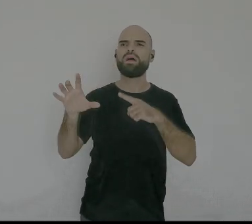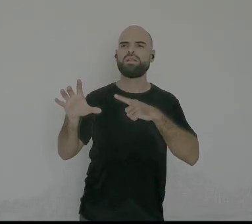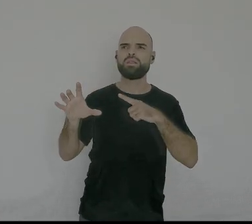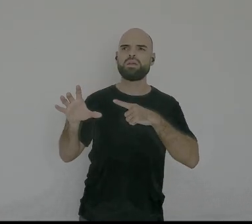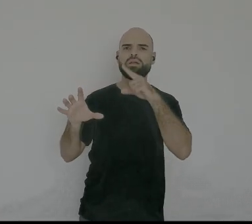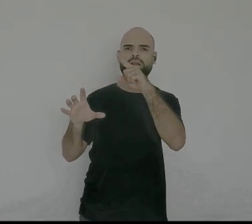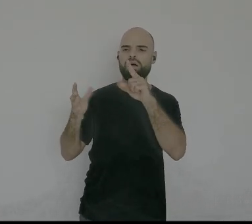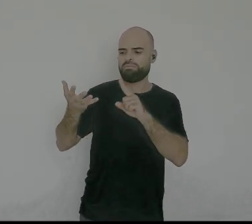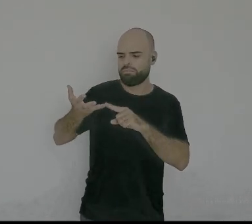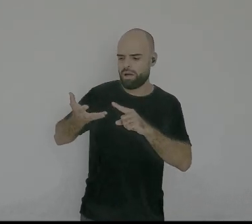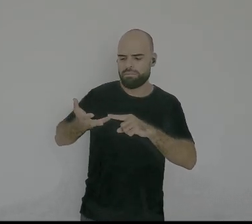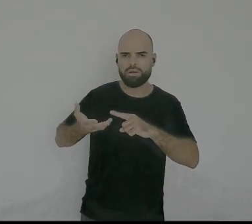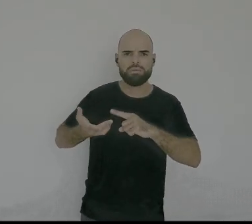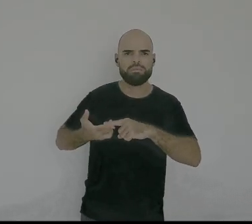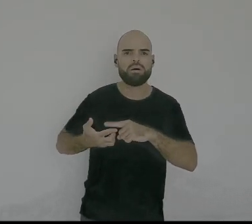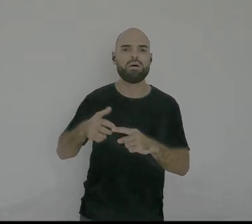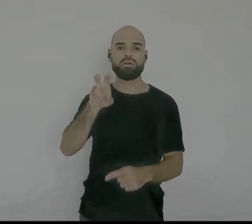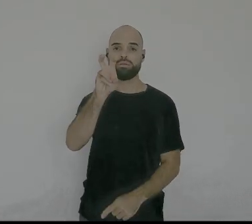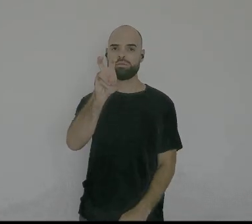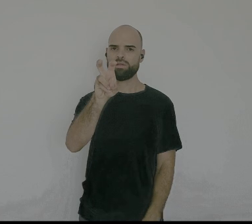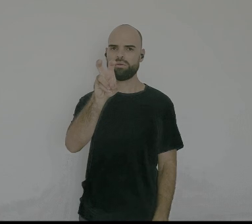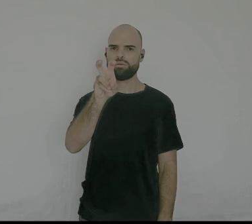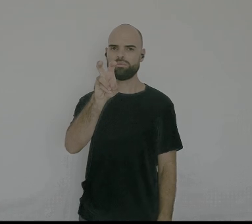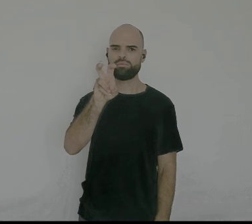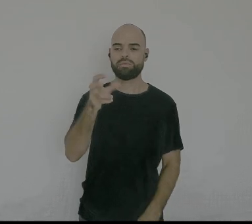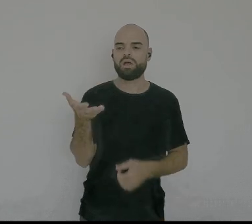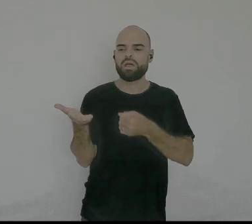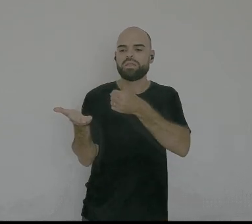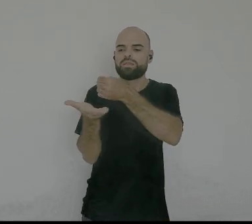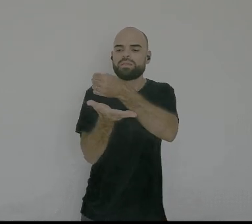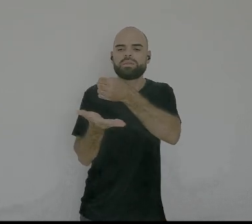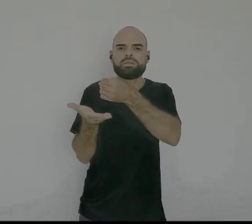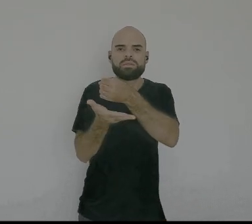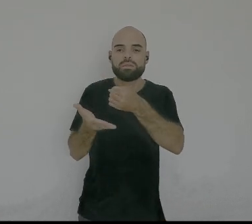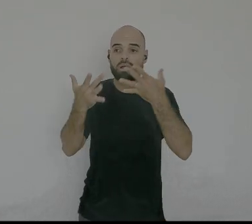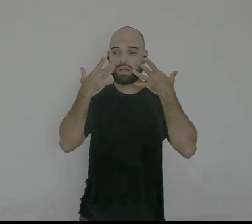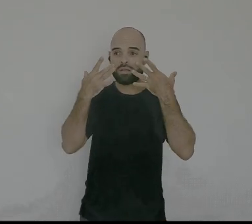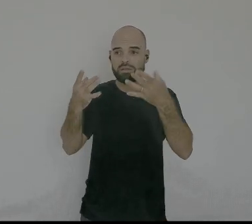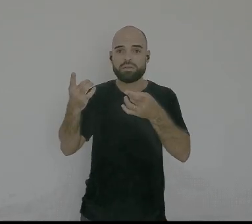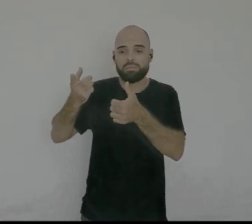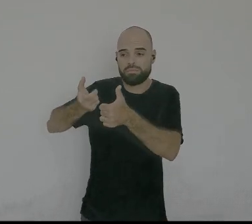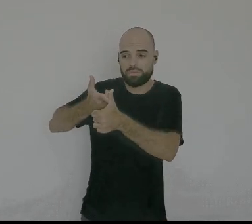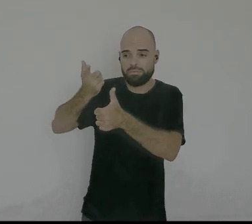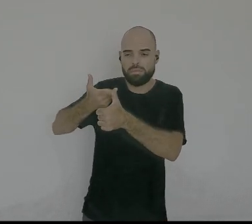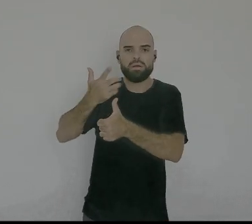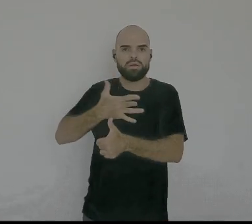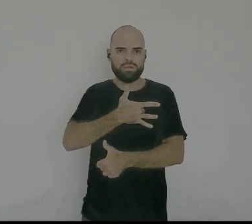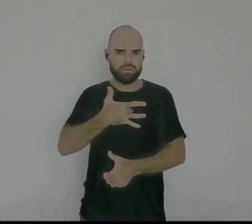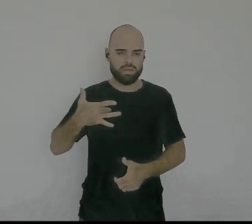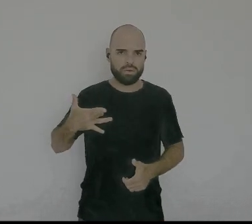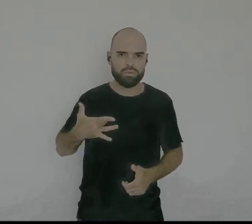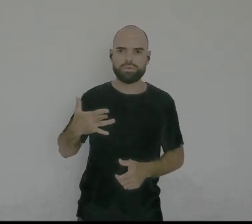5 componentes na sua estrutura. Na sua base está a atenção primária à